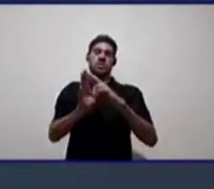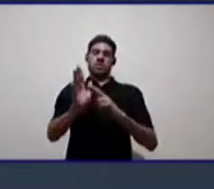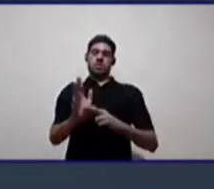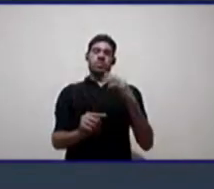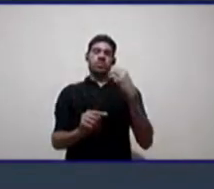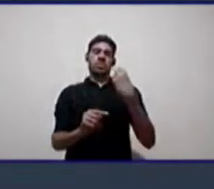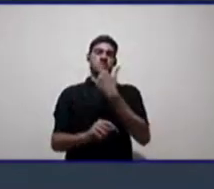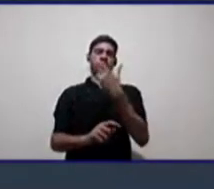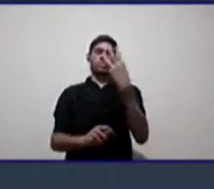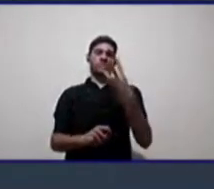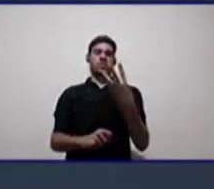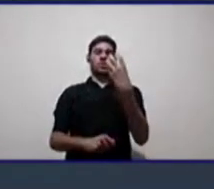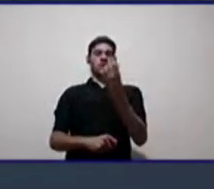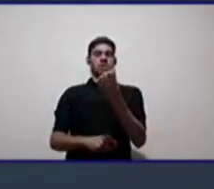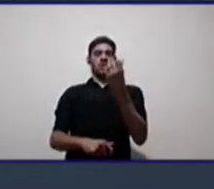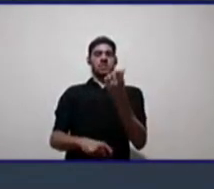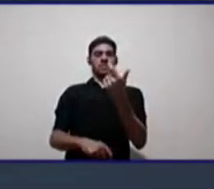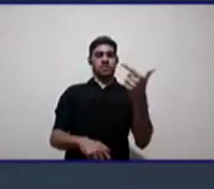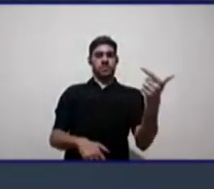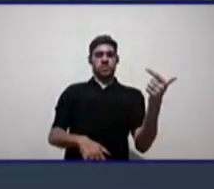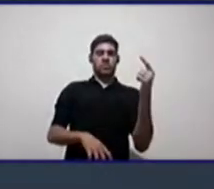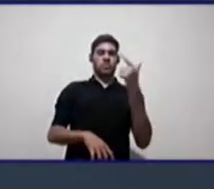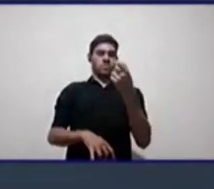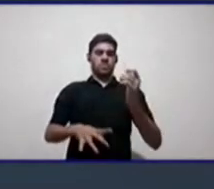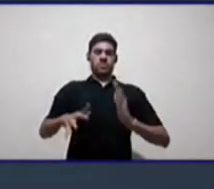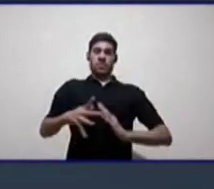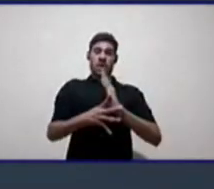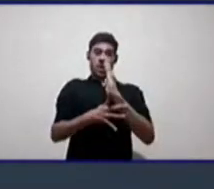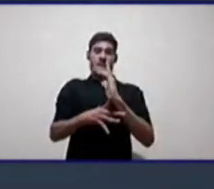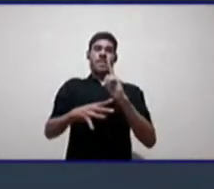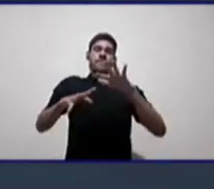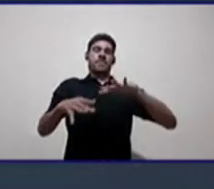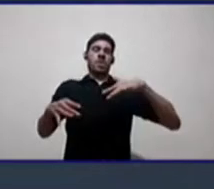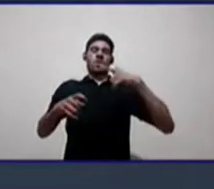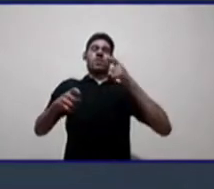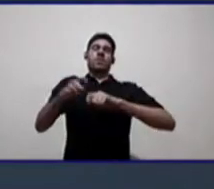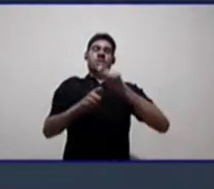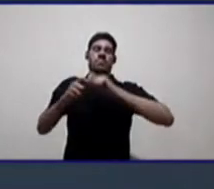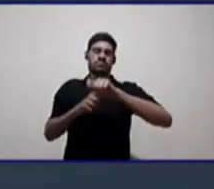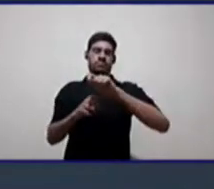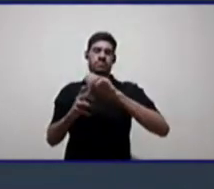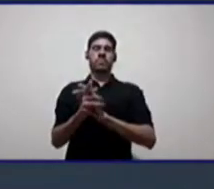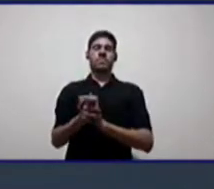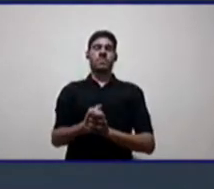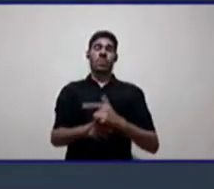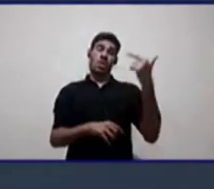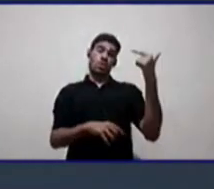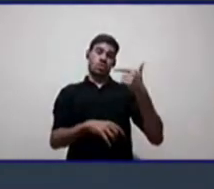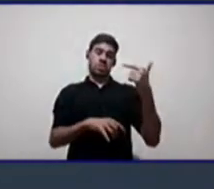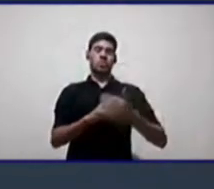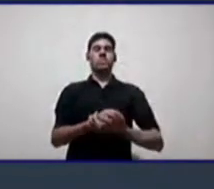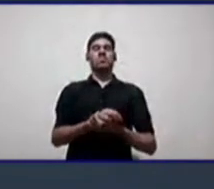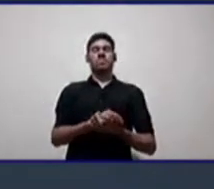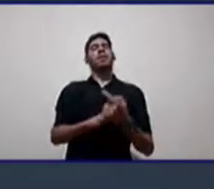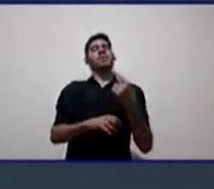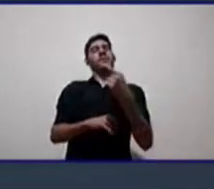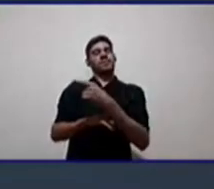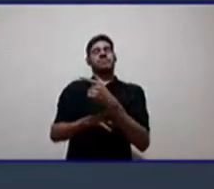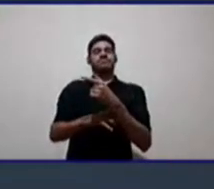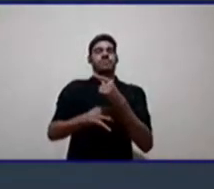23.622 de 2020, aprovado em assentada administrativa. 2. Desse modo, excluir